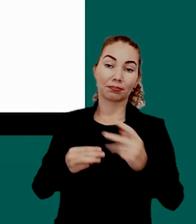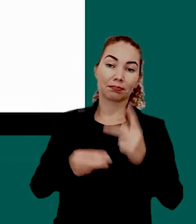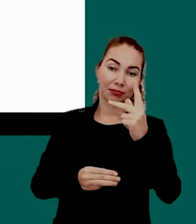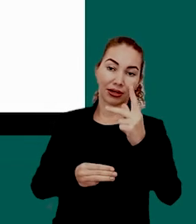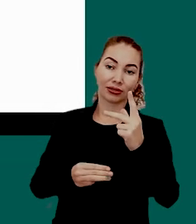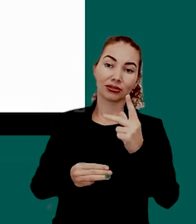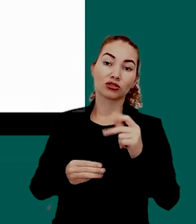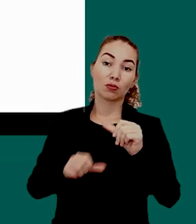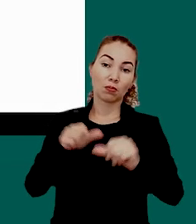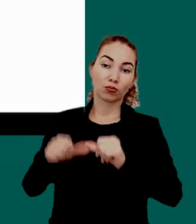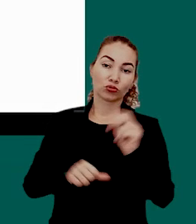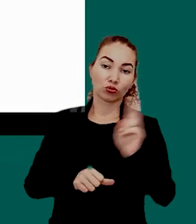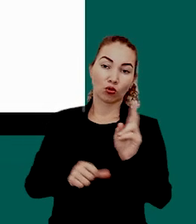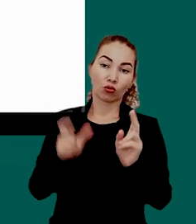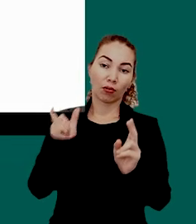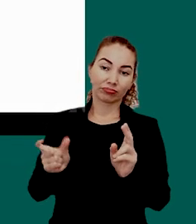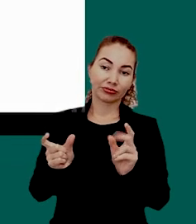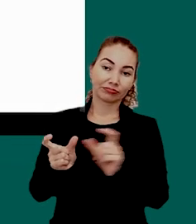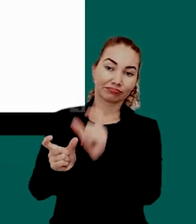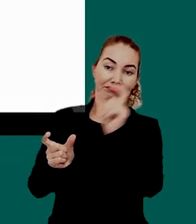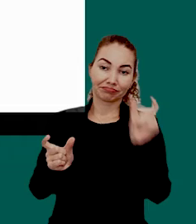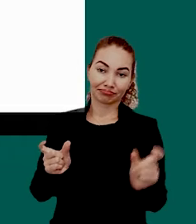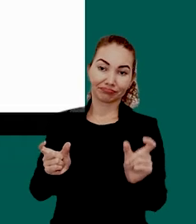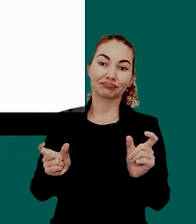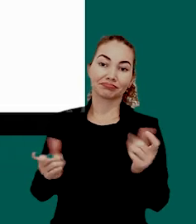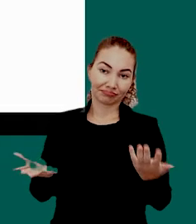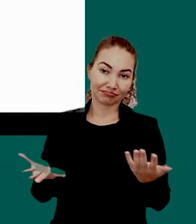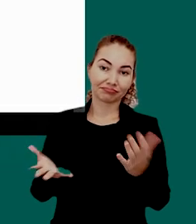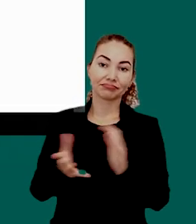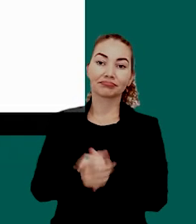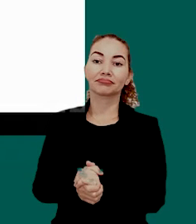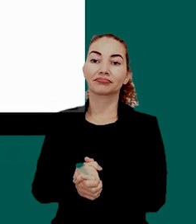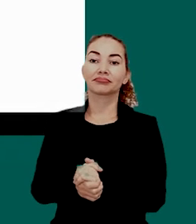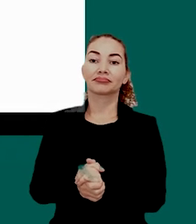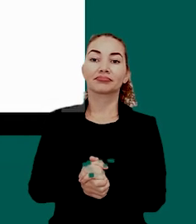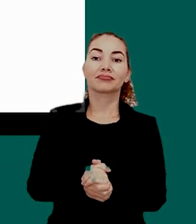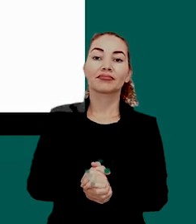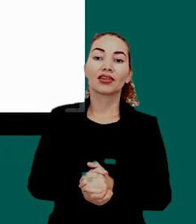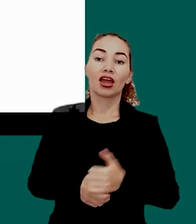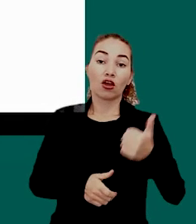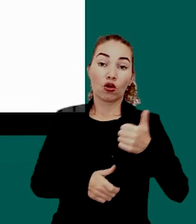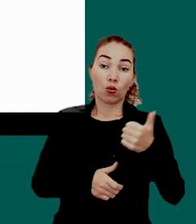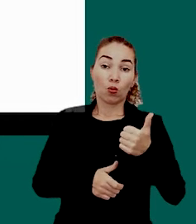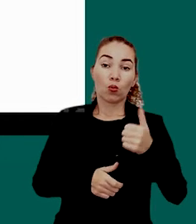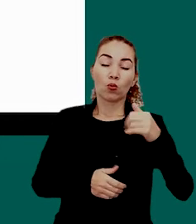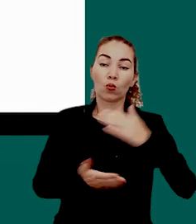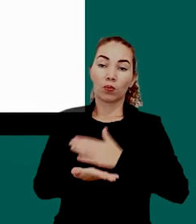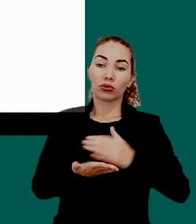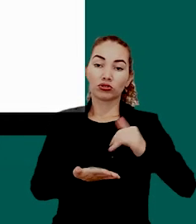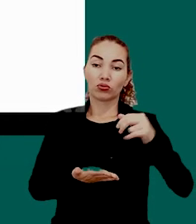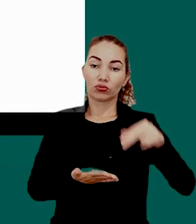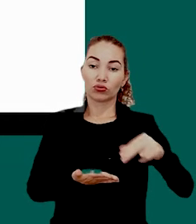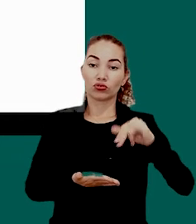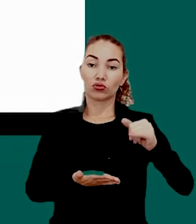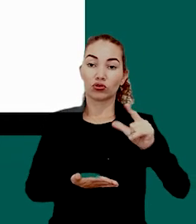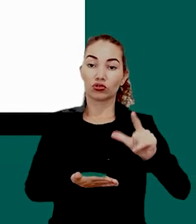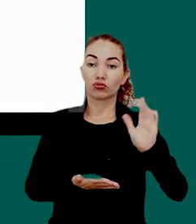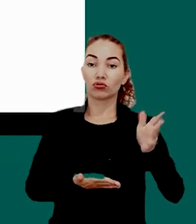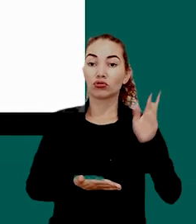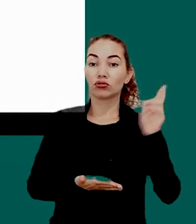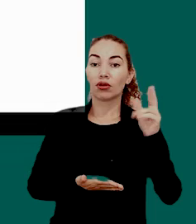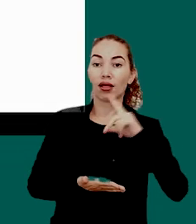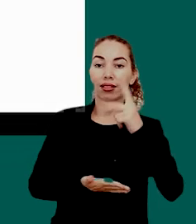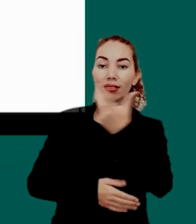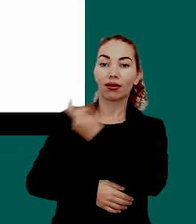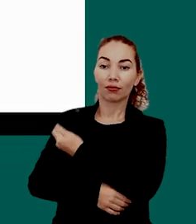Vaclaio, e aí o presidente Putin falou, não, vamos mudar esse nome para Sputnik V. A fase 1 foi iniciada em junho, e em julho o parlamento russo já falava, opa, temos